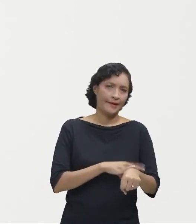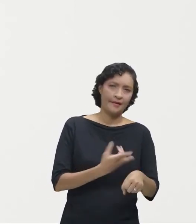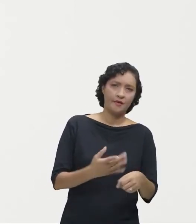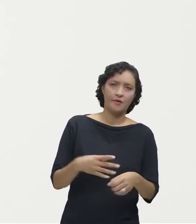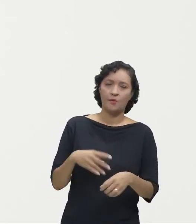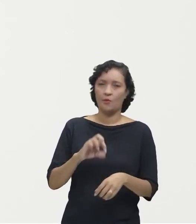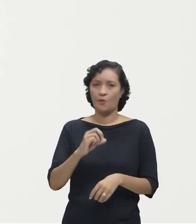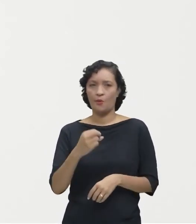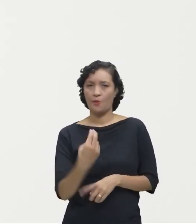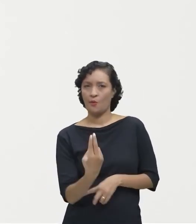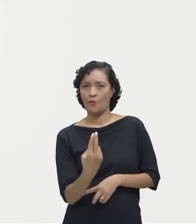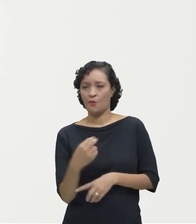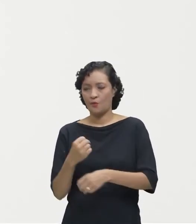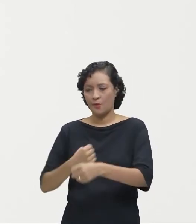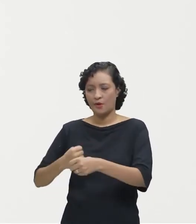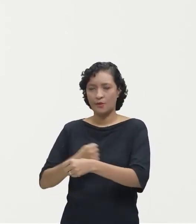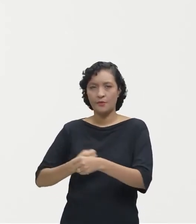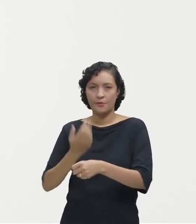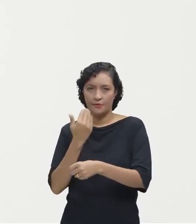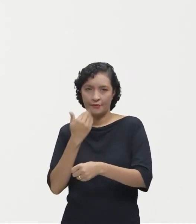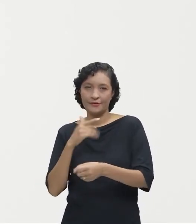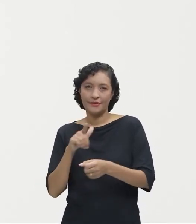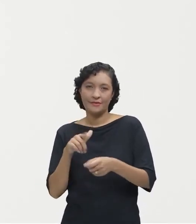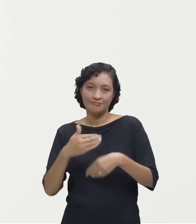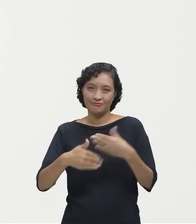toalha. Isso tudo são